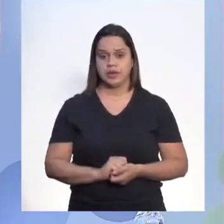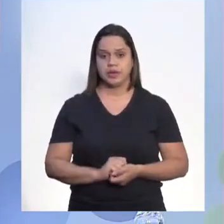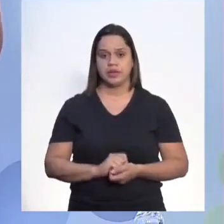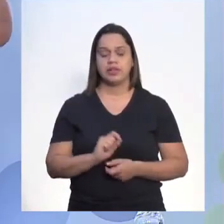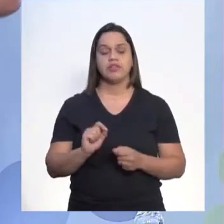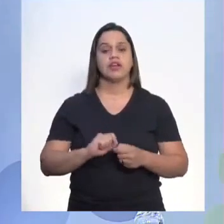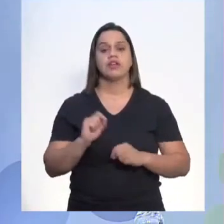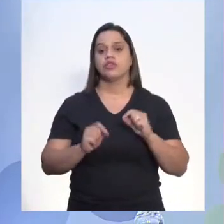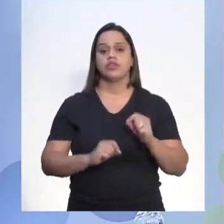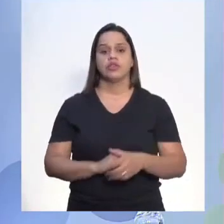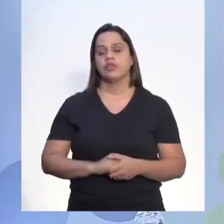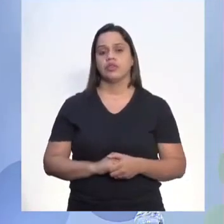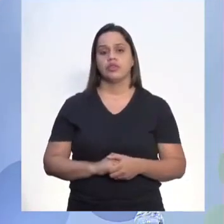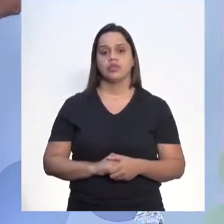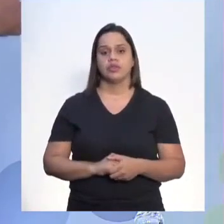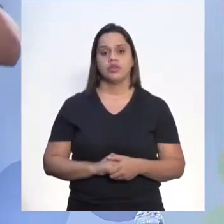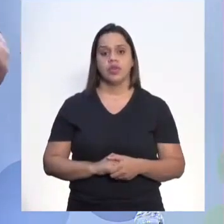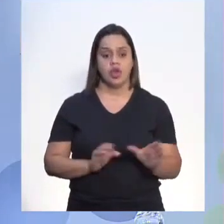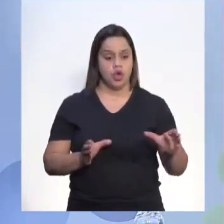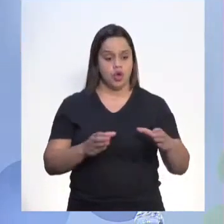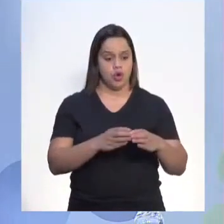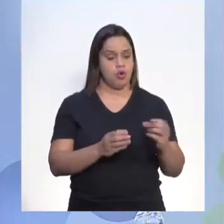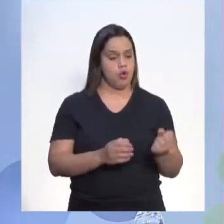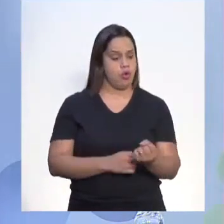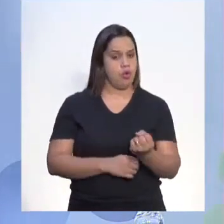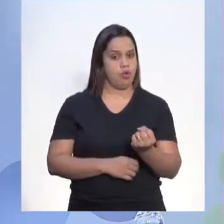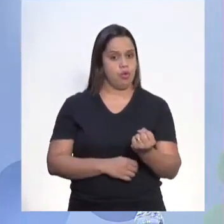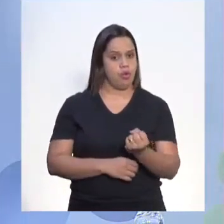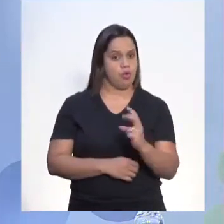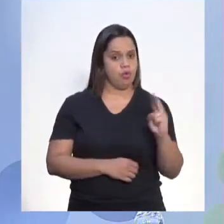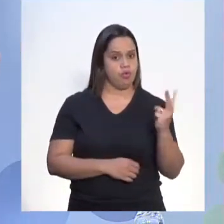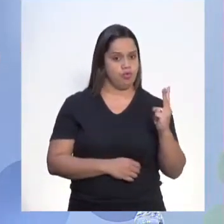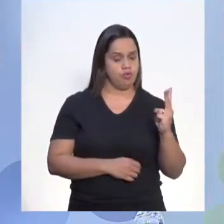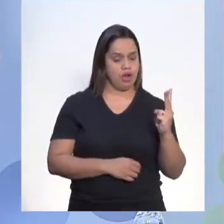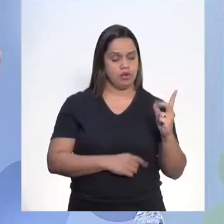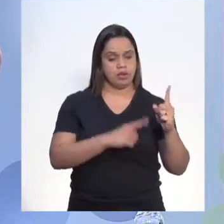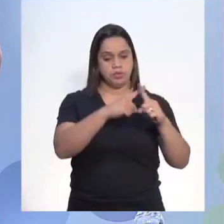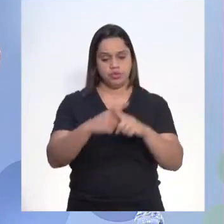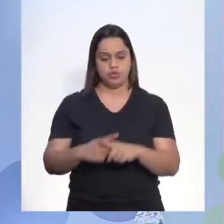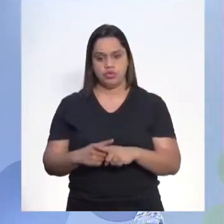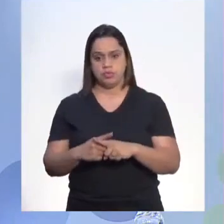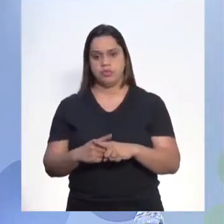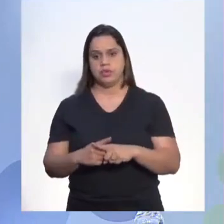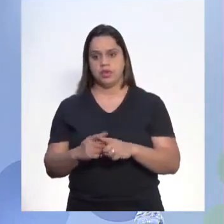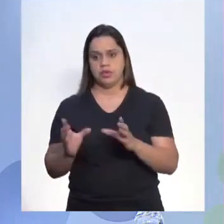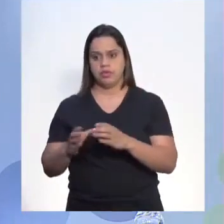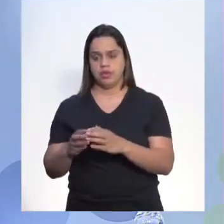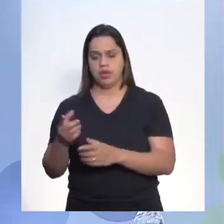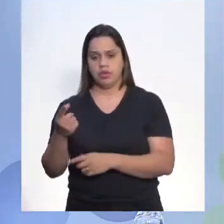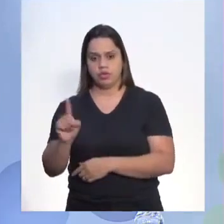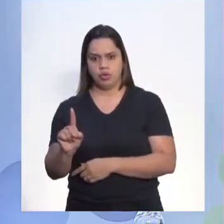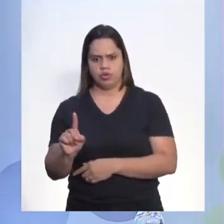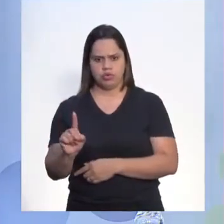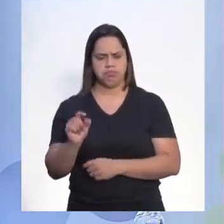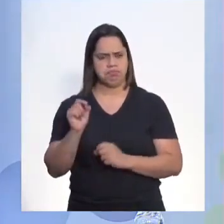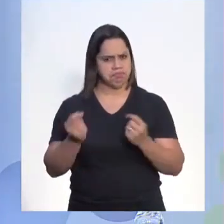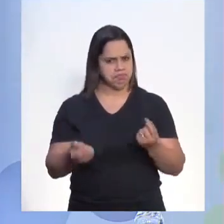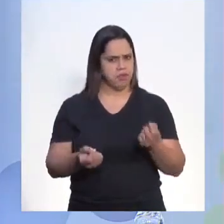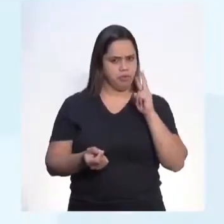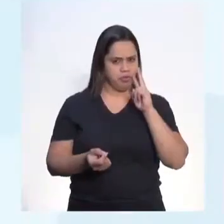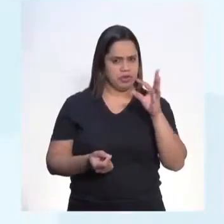os valores de um conjunto e multiplico pelos valores do outro. Vamos ver se dá certo?